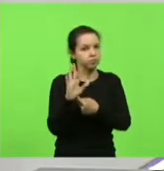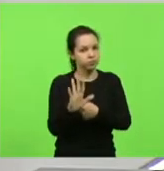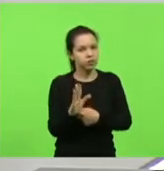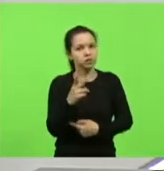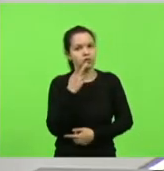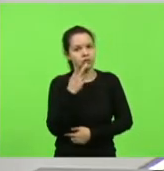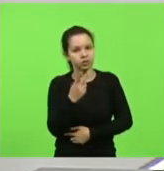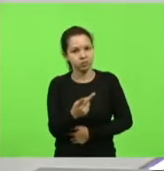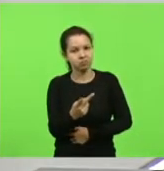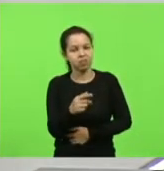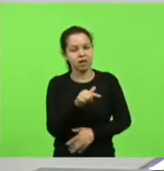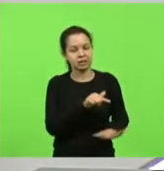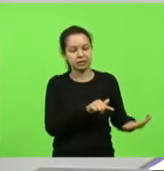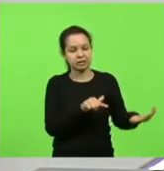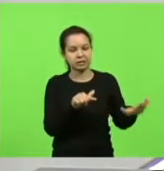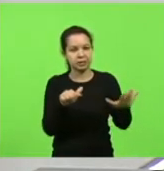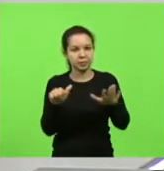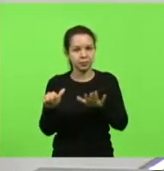essa semana